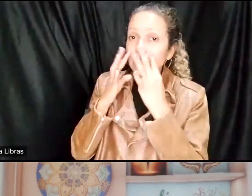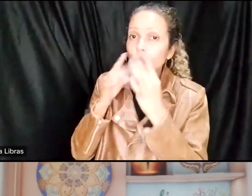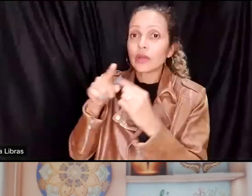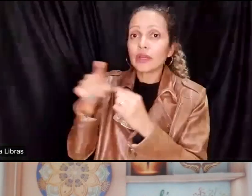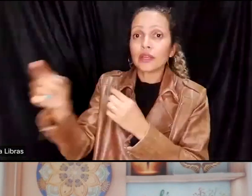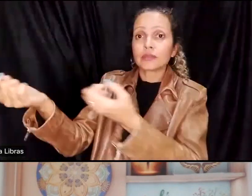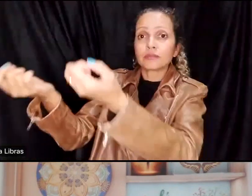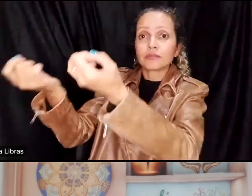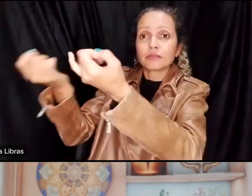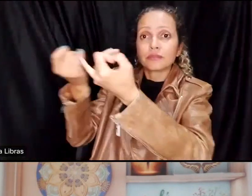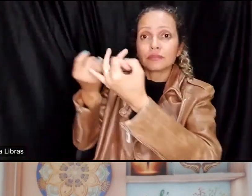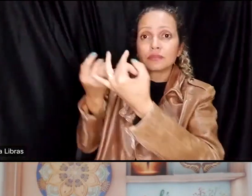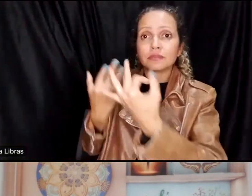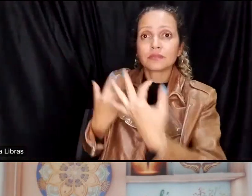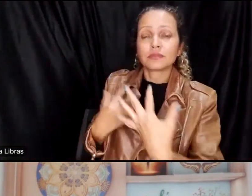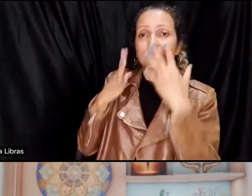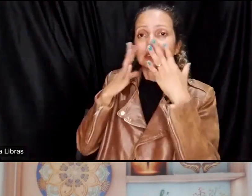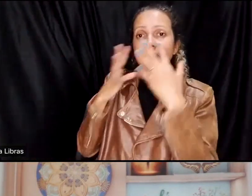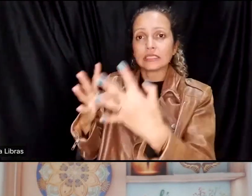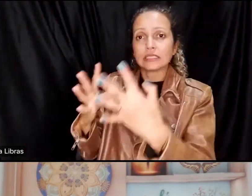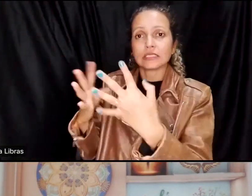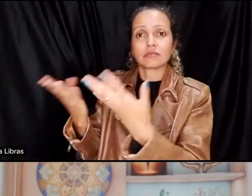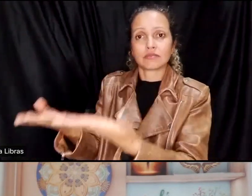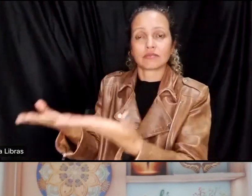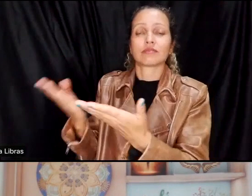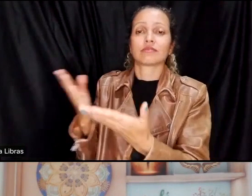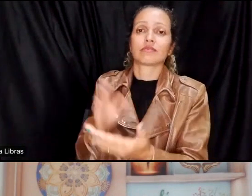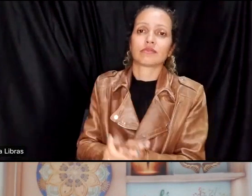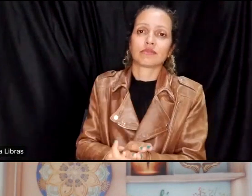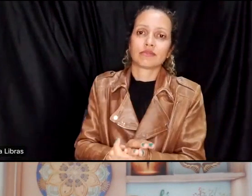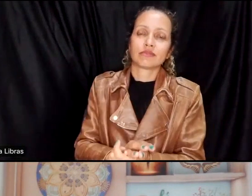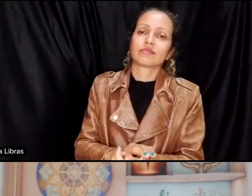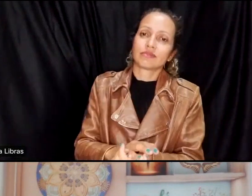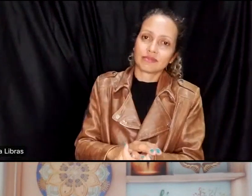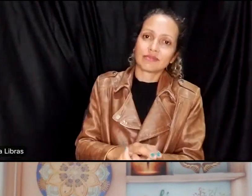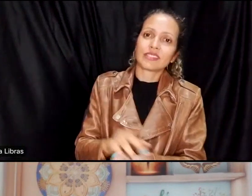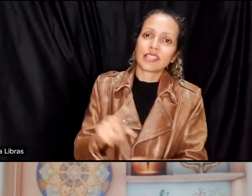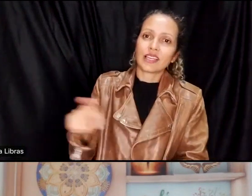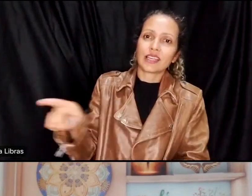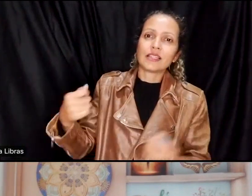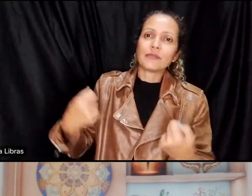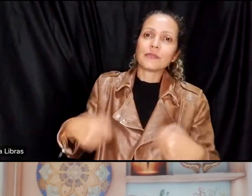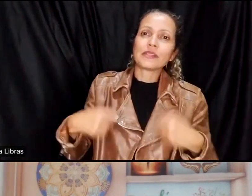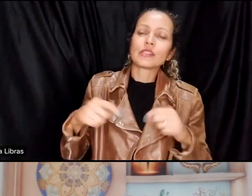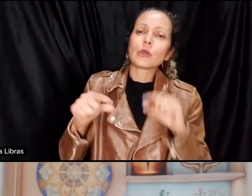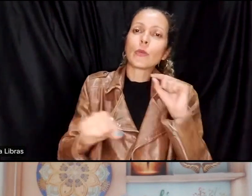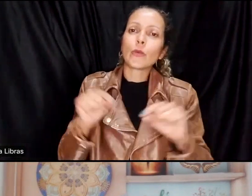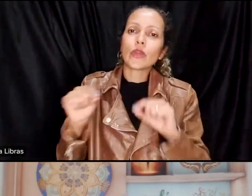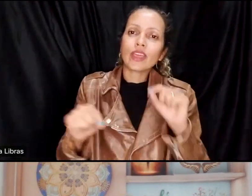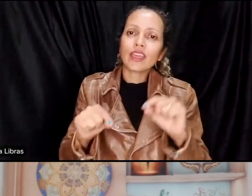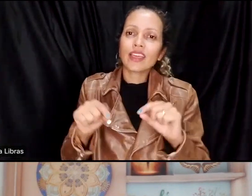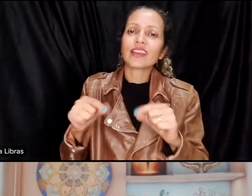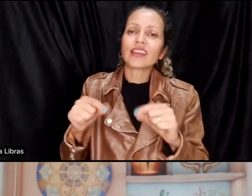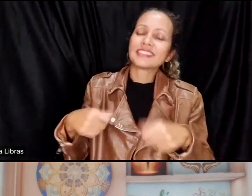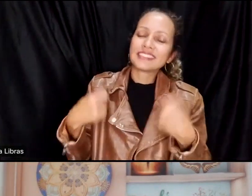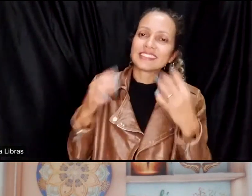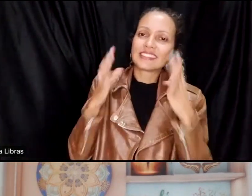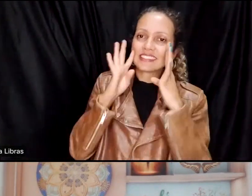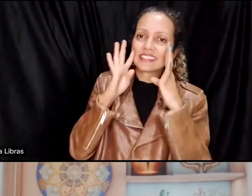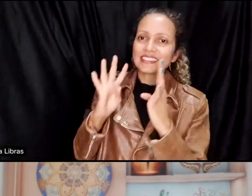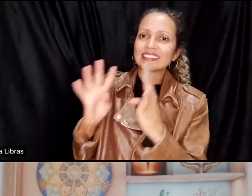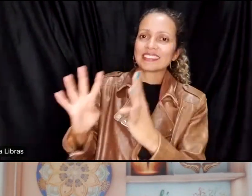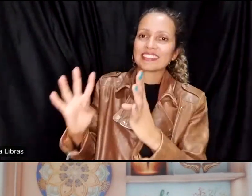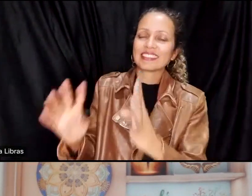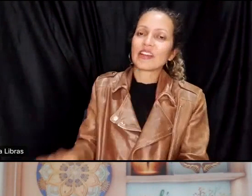dizer o que pra eles... Qual a necessidade deles, né? É. E olha, Raquel, uma coisa, sim,